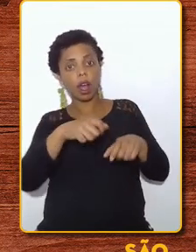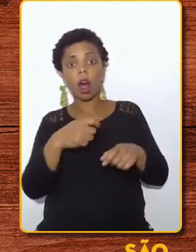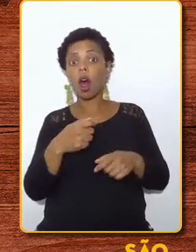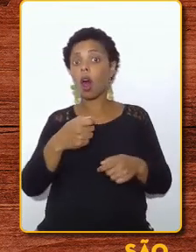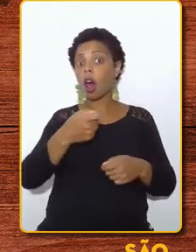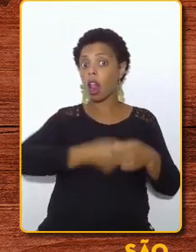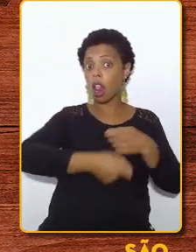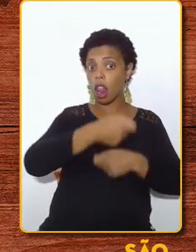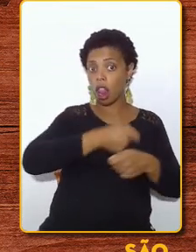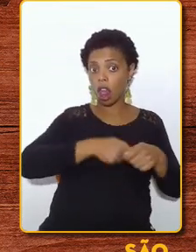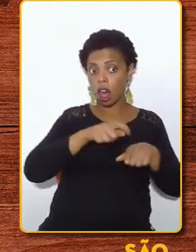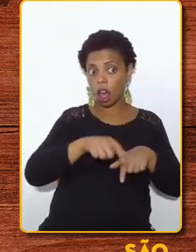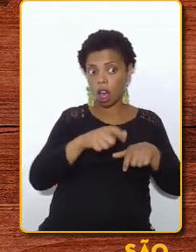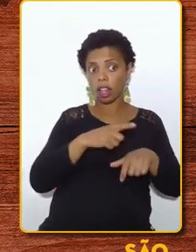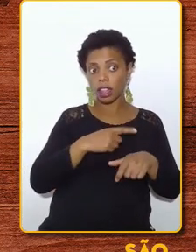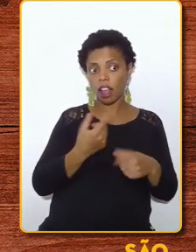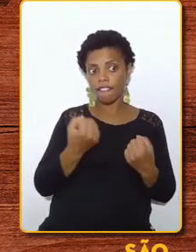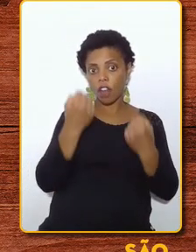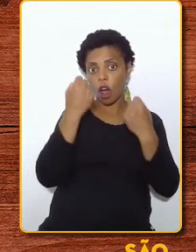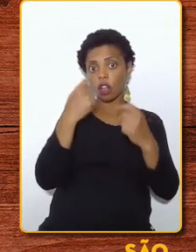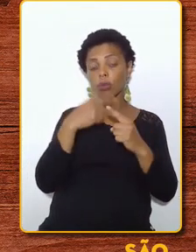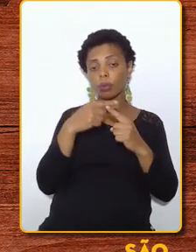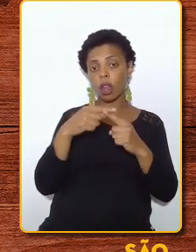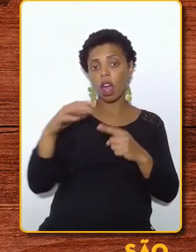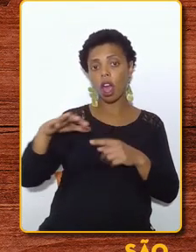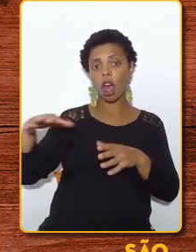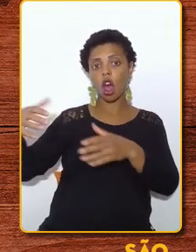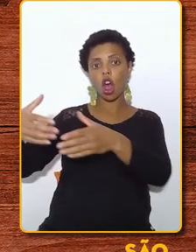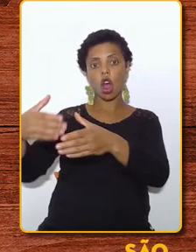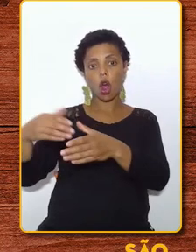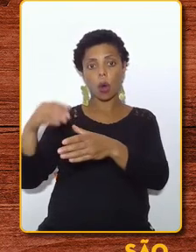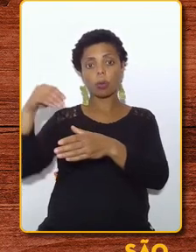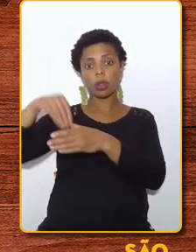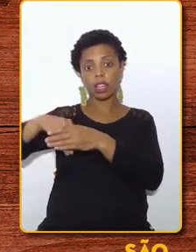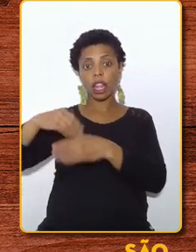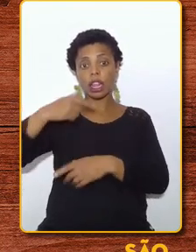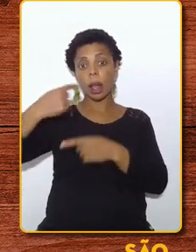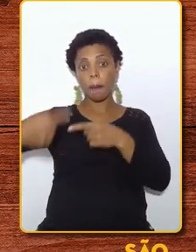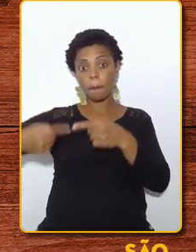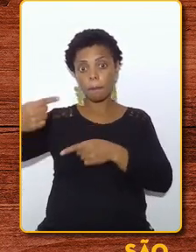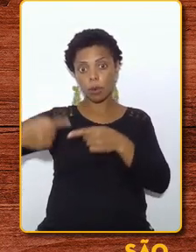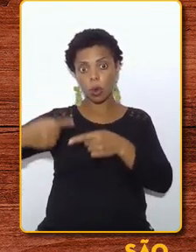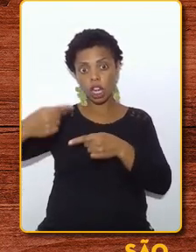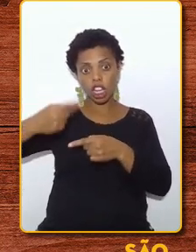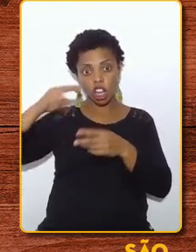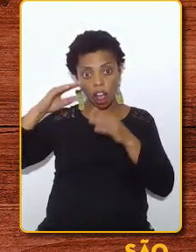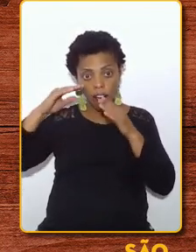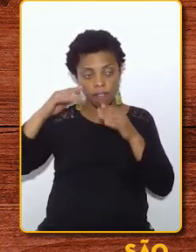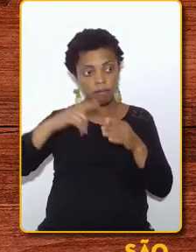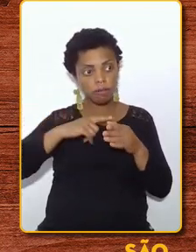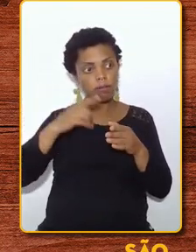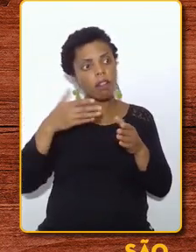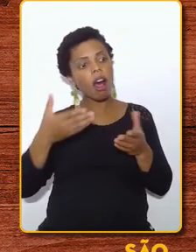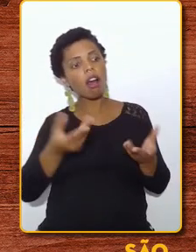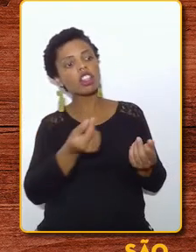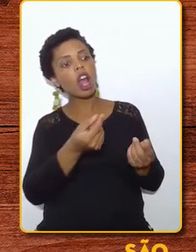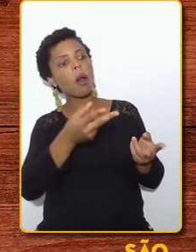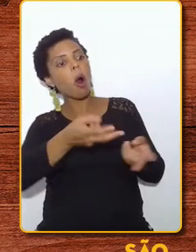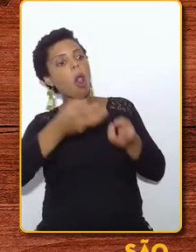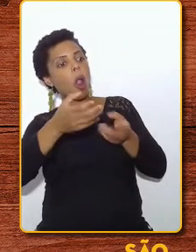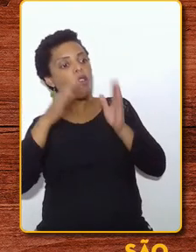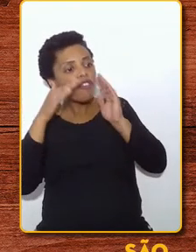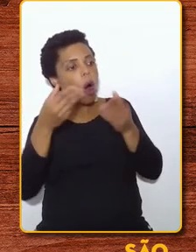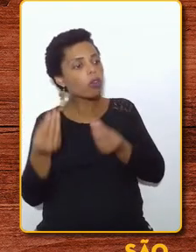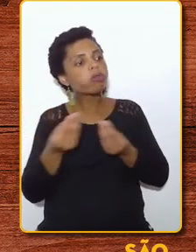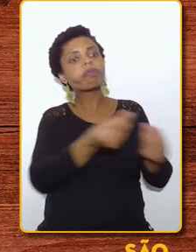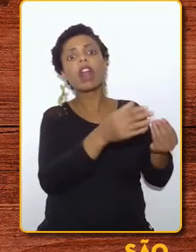bancada ruralista canaliza todos os recursos orçamentários para eles. Então, vamos combater o